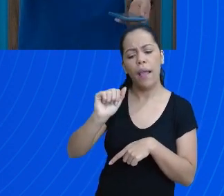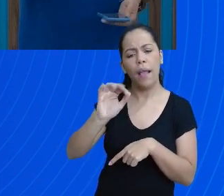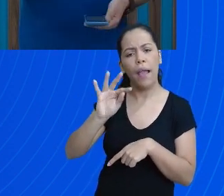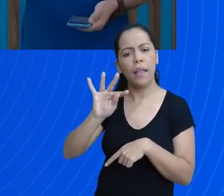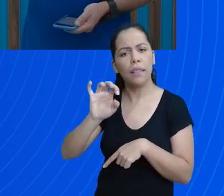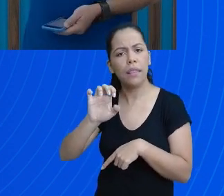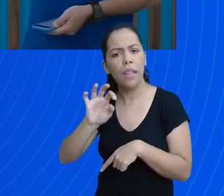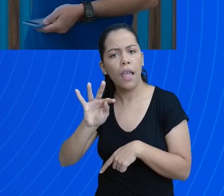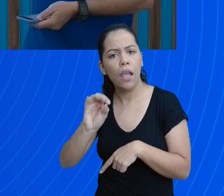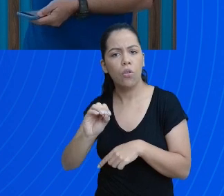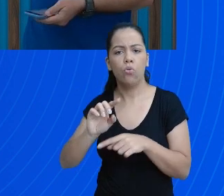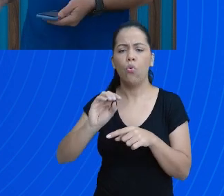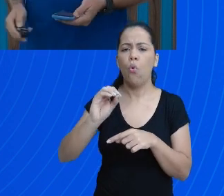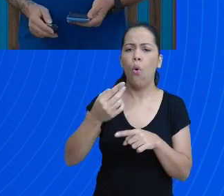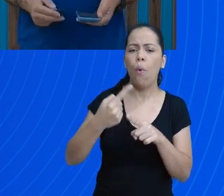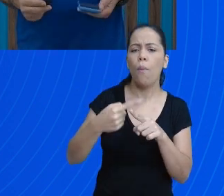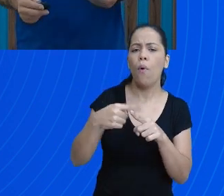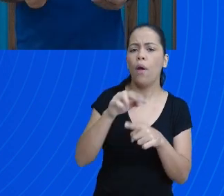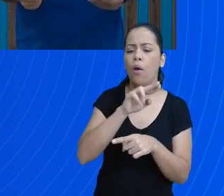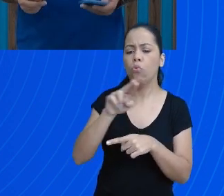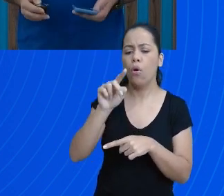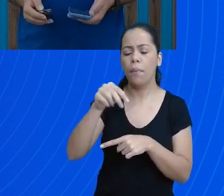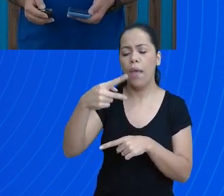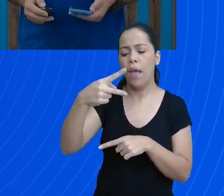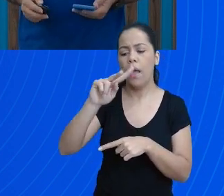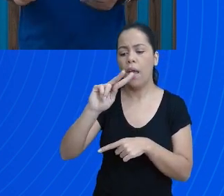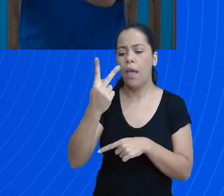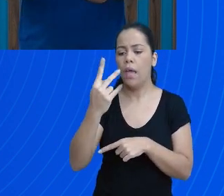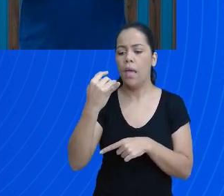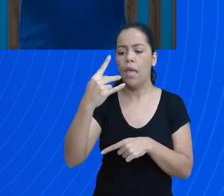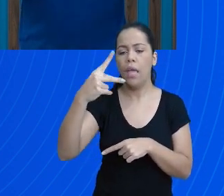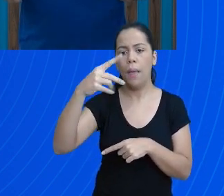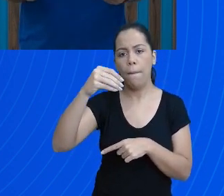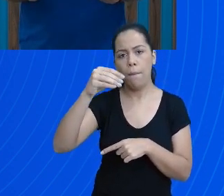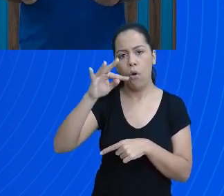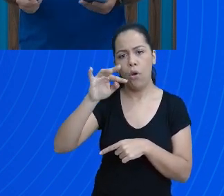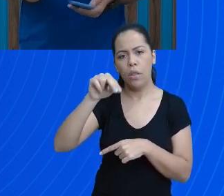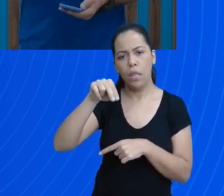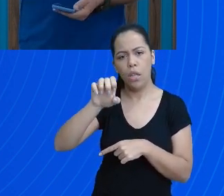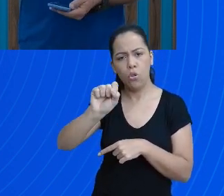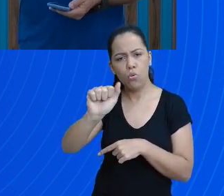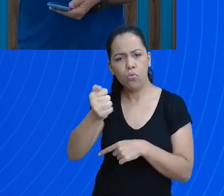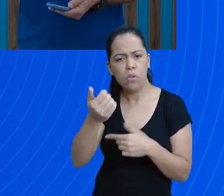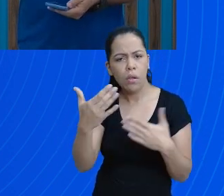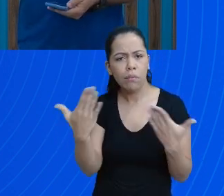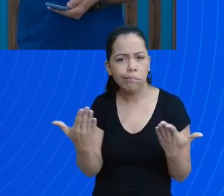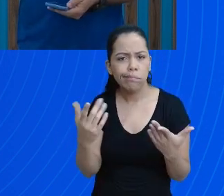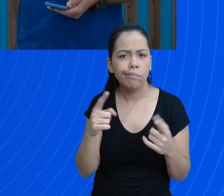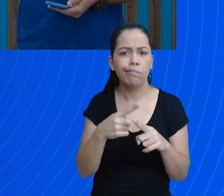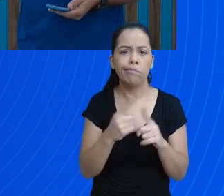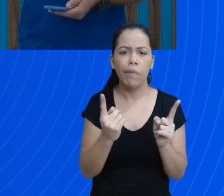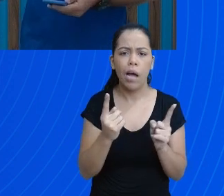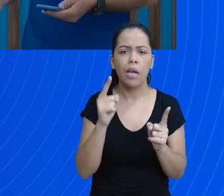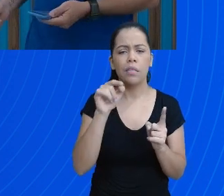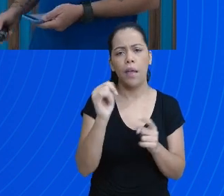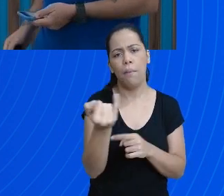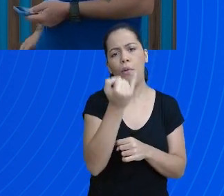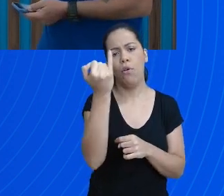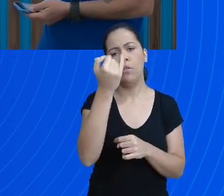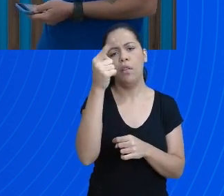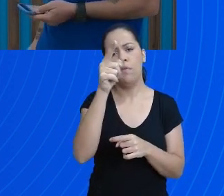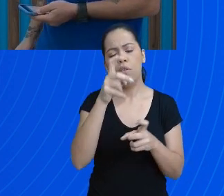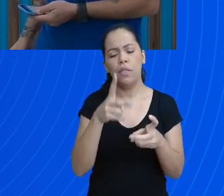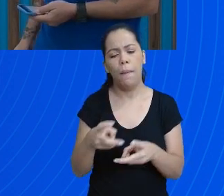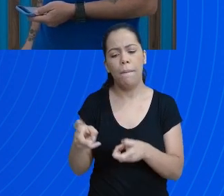cateto? Isso é algo para a gente discutir na interação com vocês. Mas o importante é que vocês consigam perceber no triângulo retângulo o